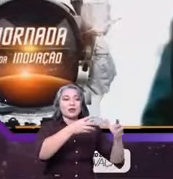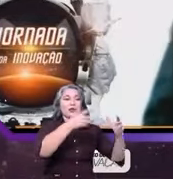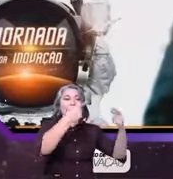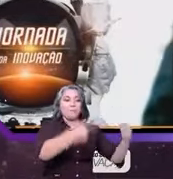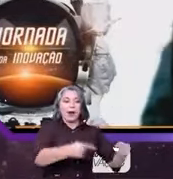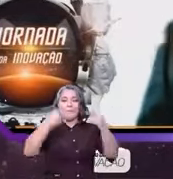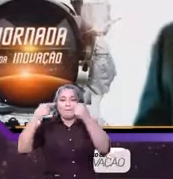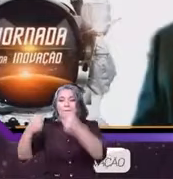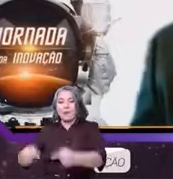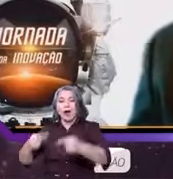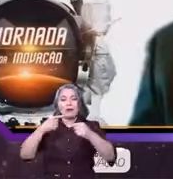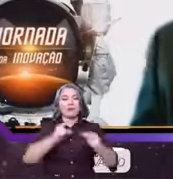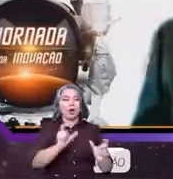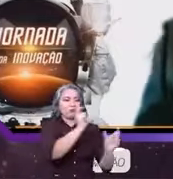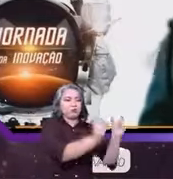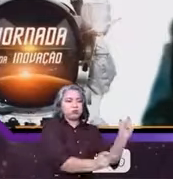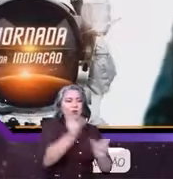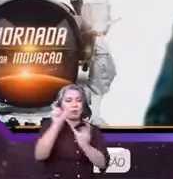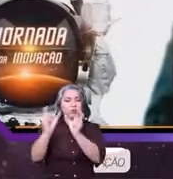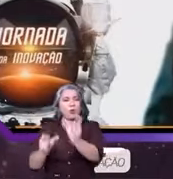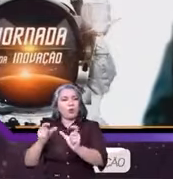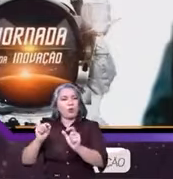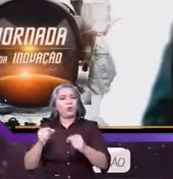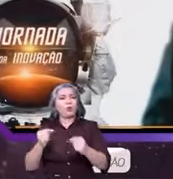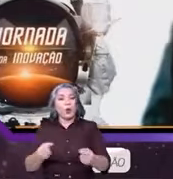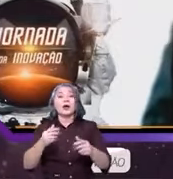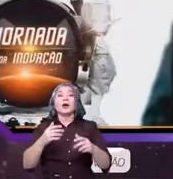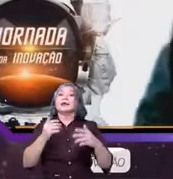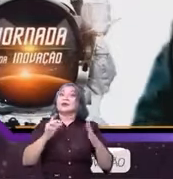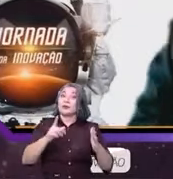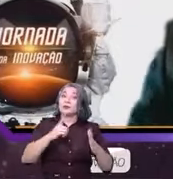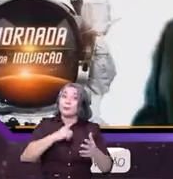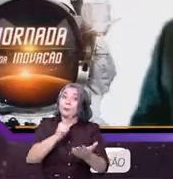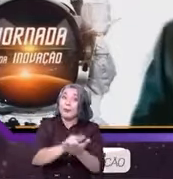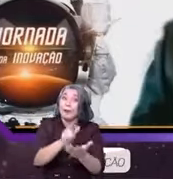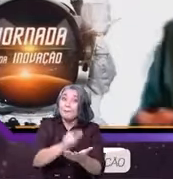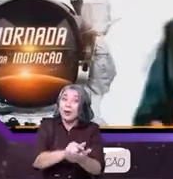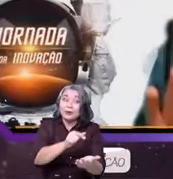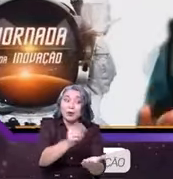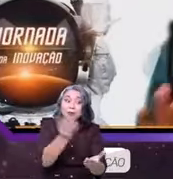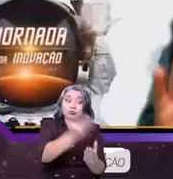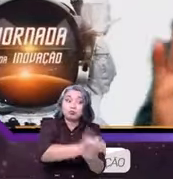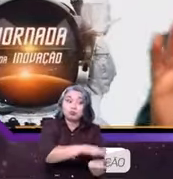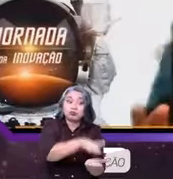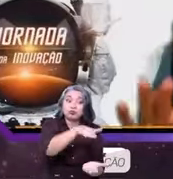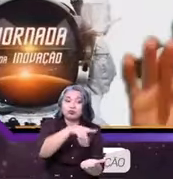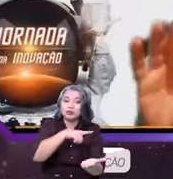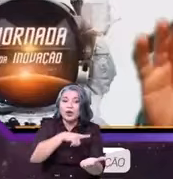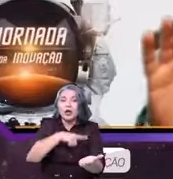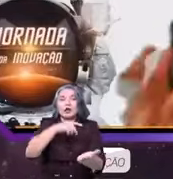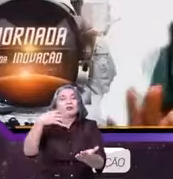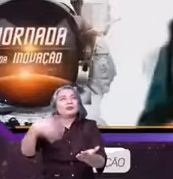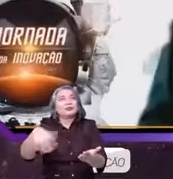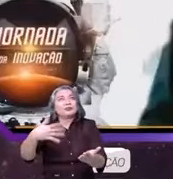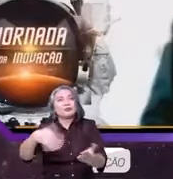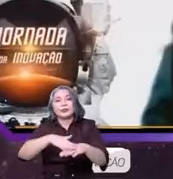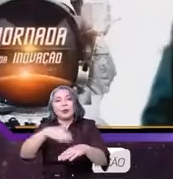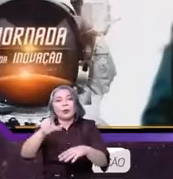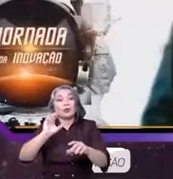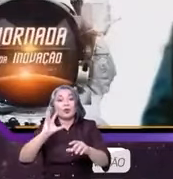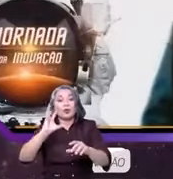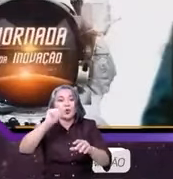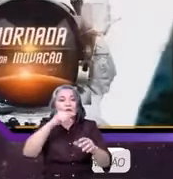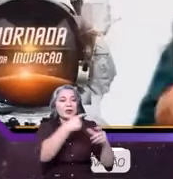então nem se fala, da aplicação do sistema de precedentes. Isso é todos esses nichos